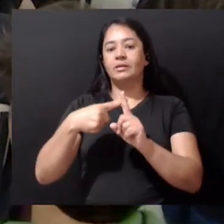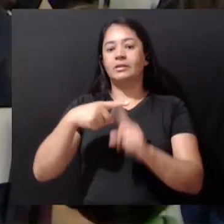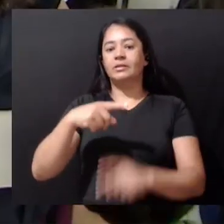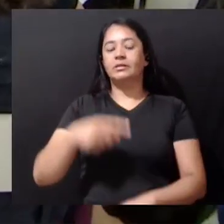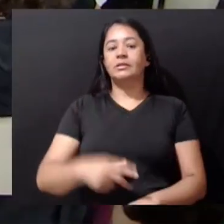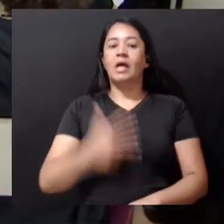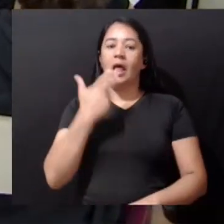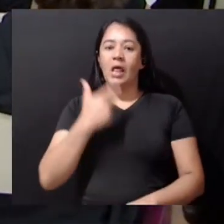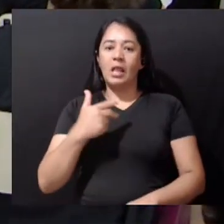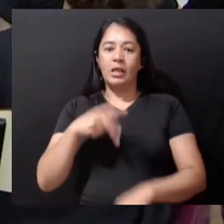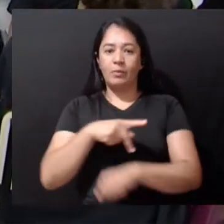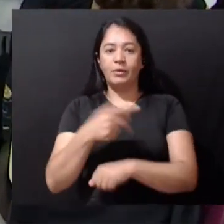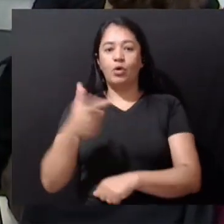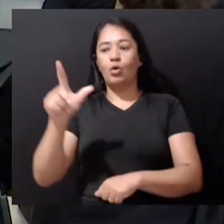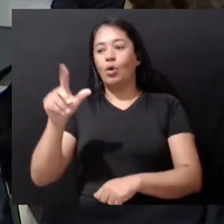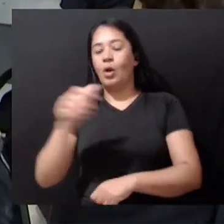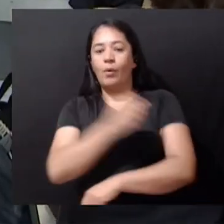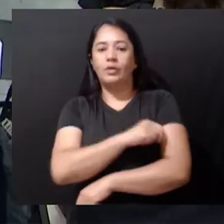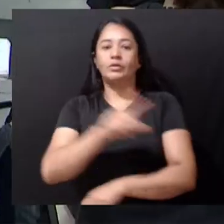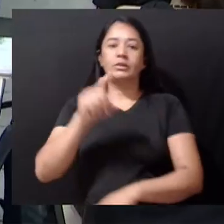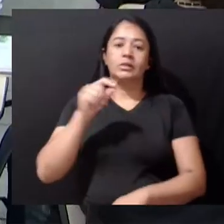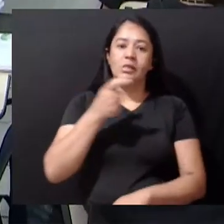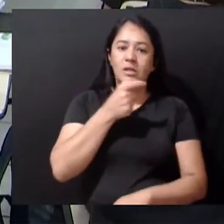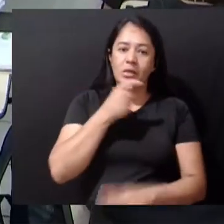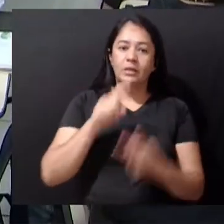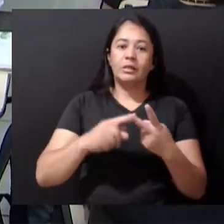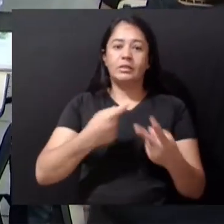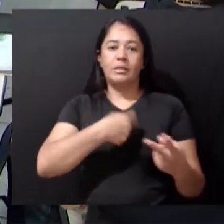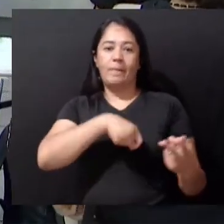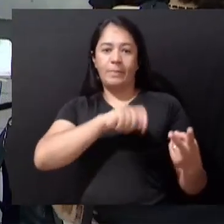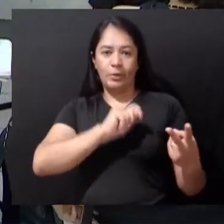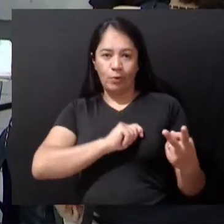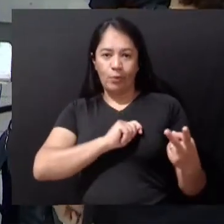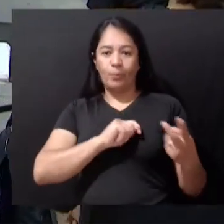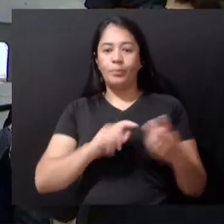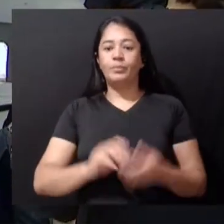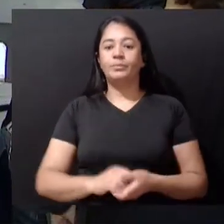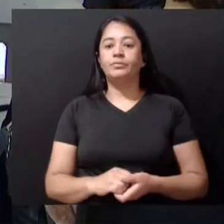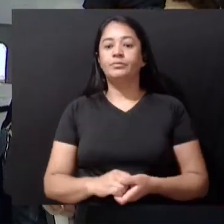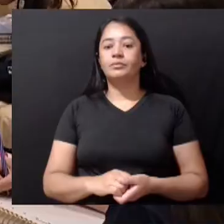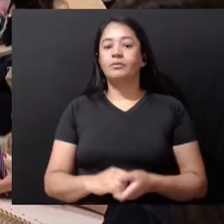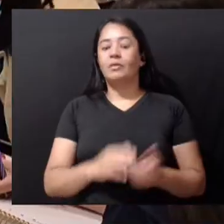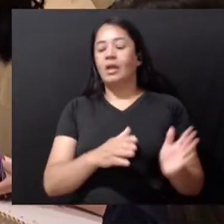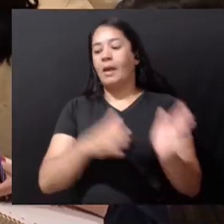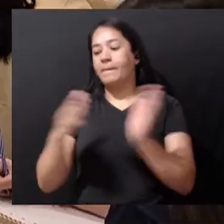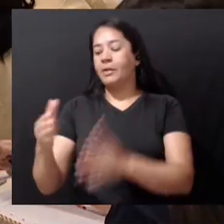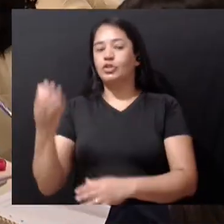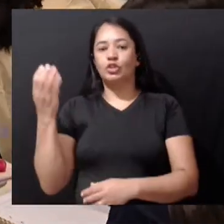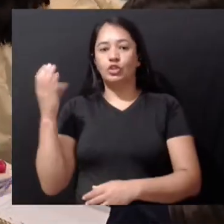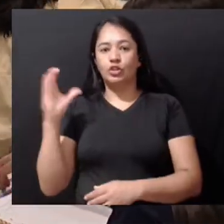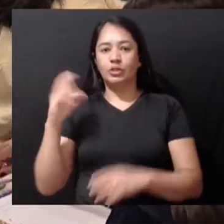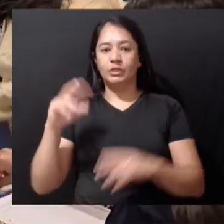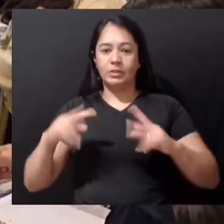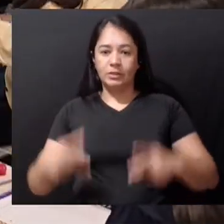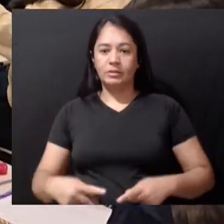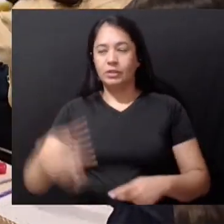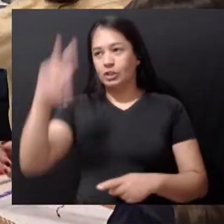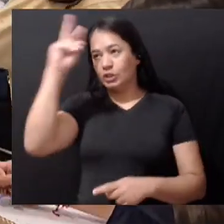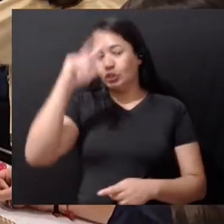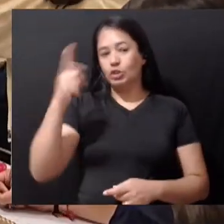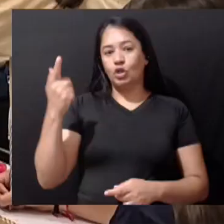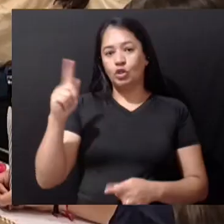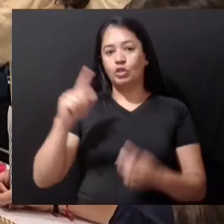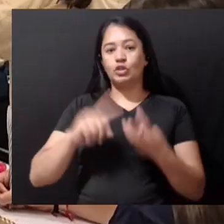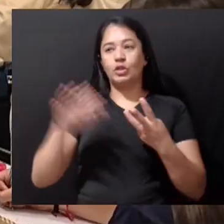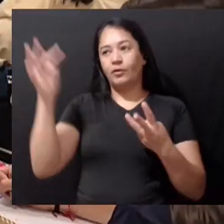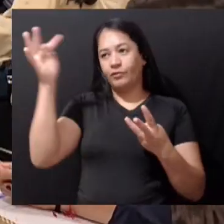escolher entre inglês e espanhol. E a parte de ciências humanas, então a gente vai ter história, geografia, filosofia,